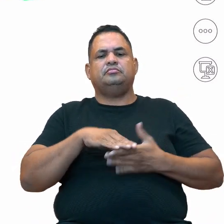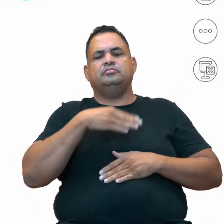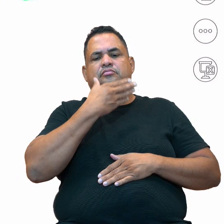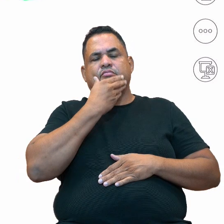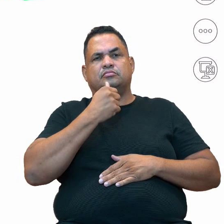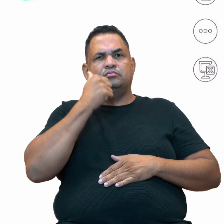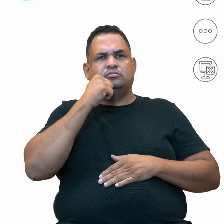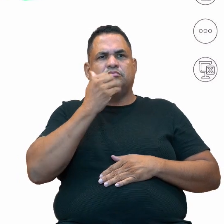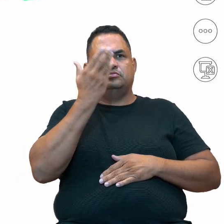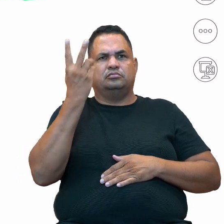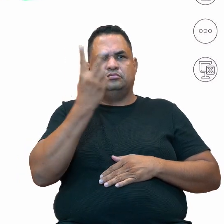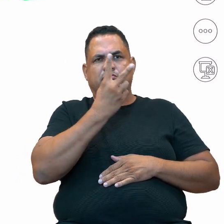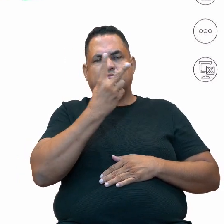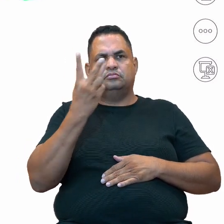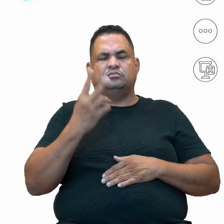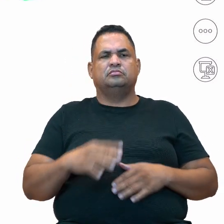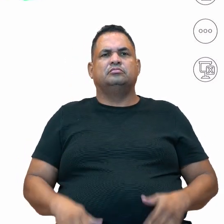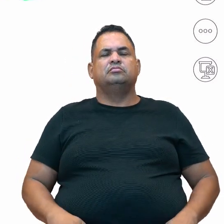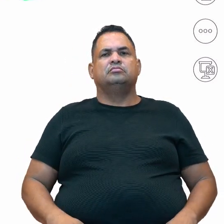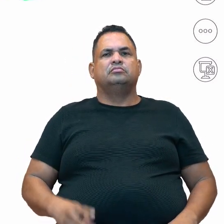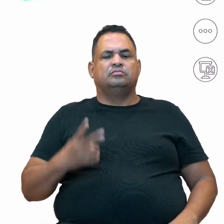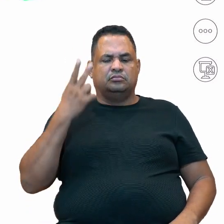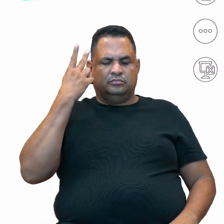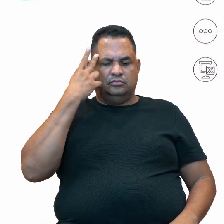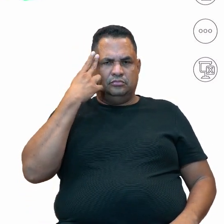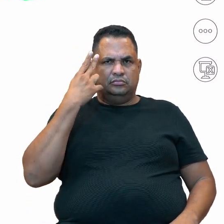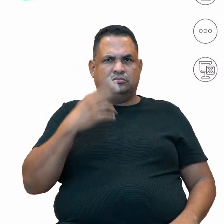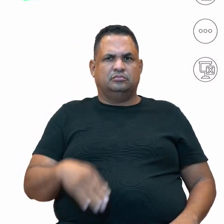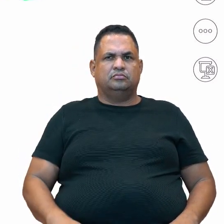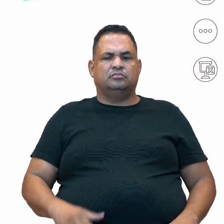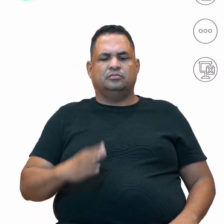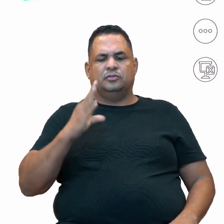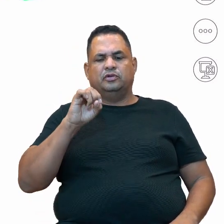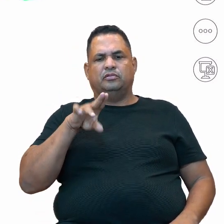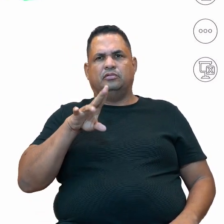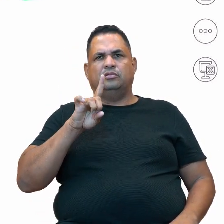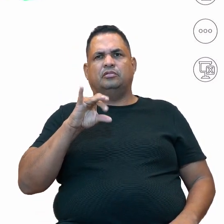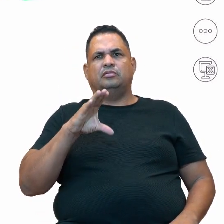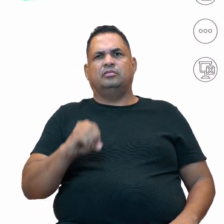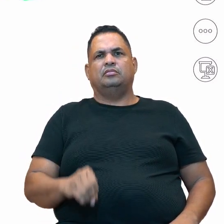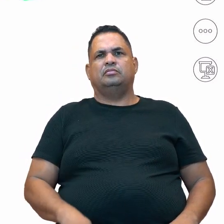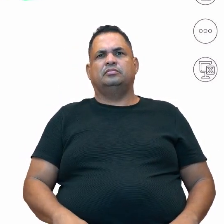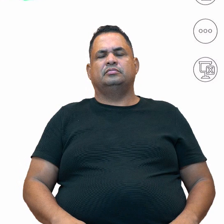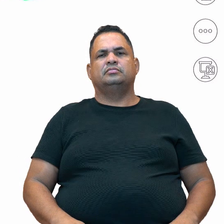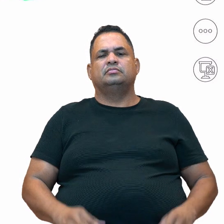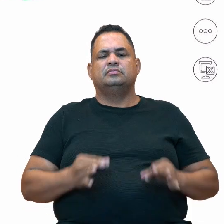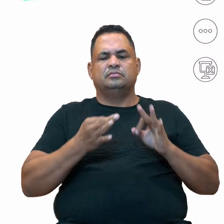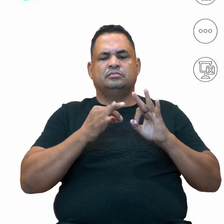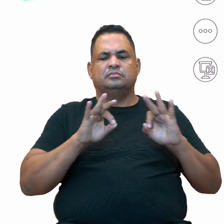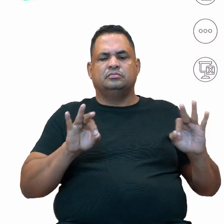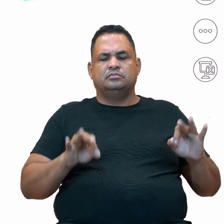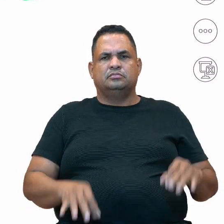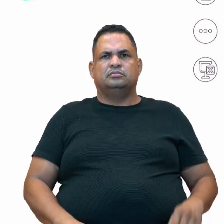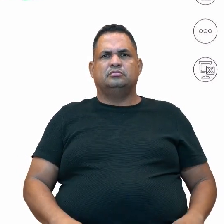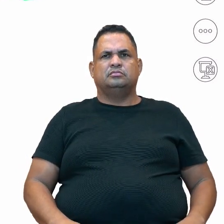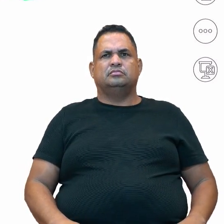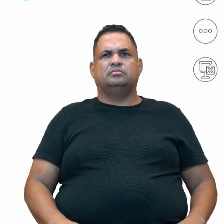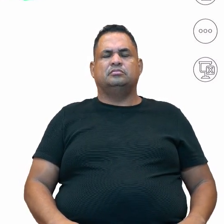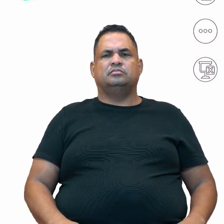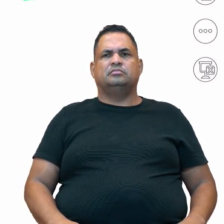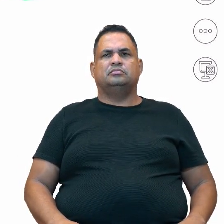sobre essa questão. Normalmente a gente fala assim, óvulo, né? Óvulo, para ficar mais simples, lá no fundamental a gente usa muito